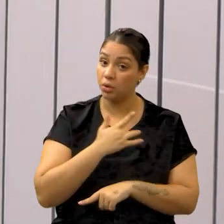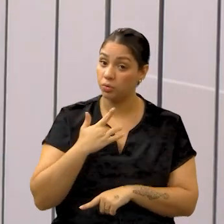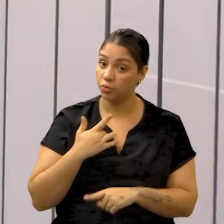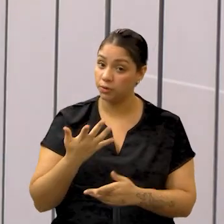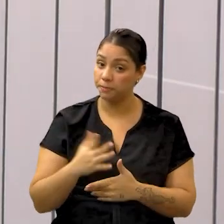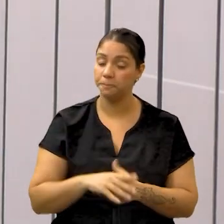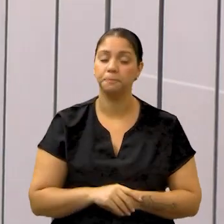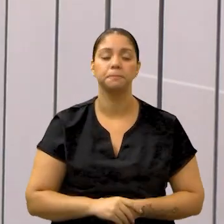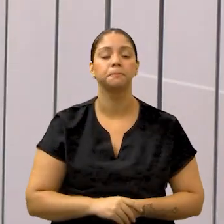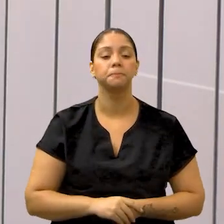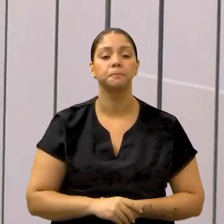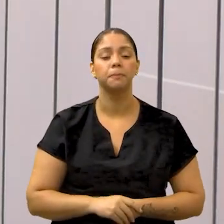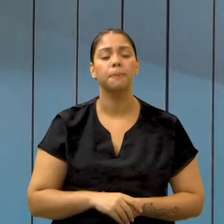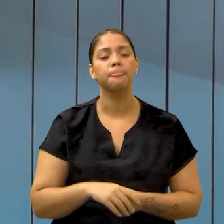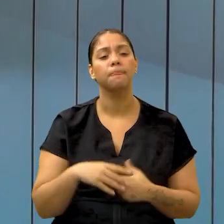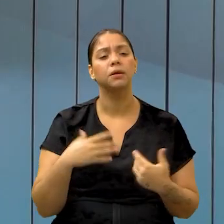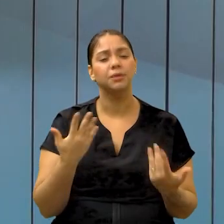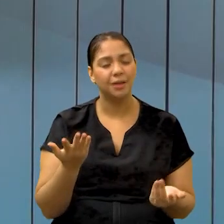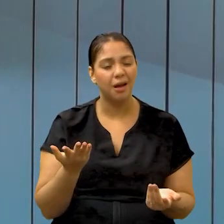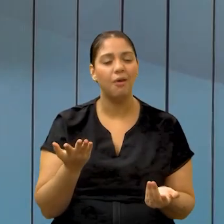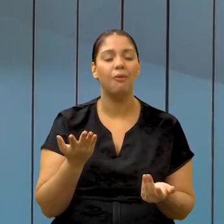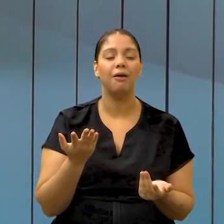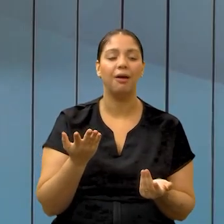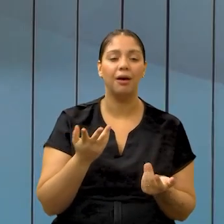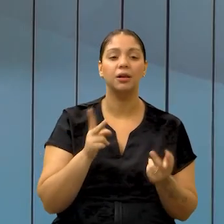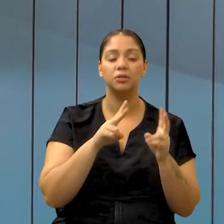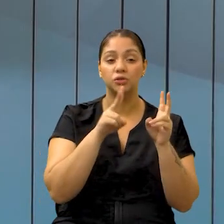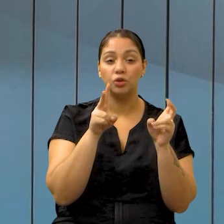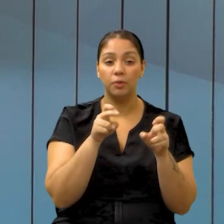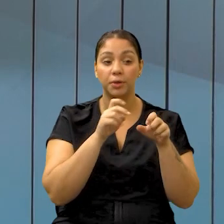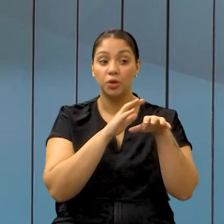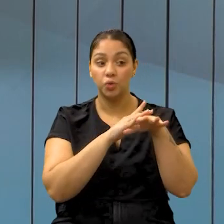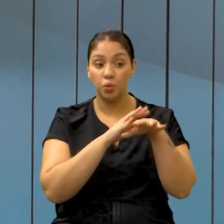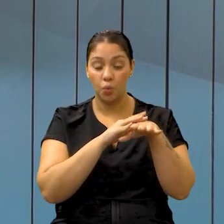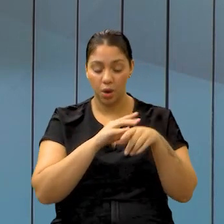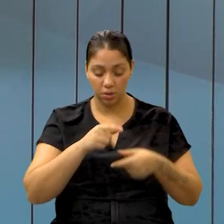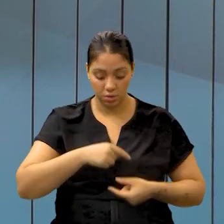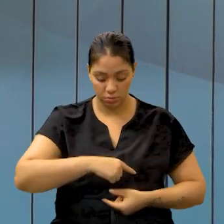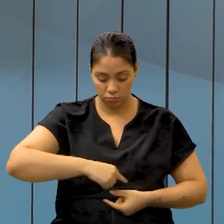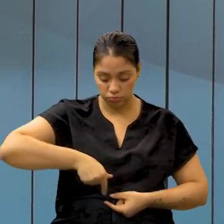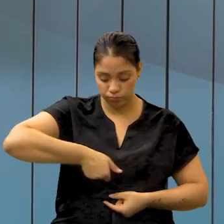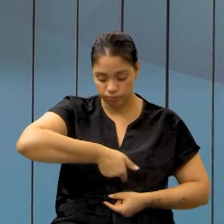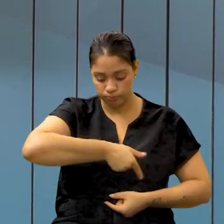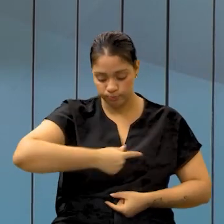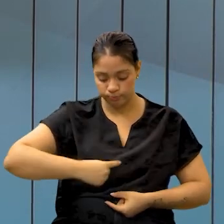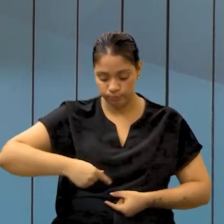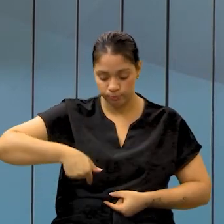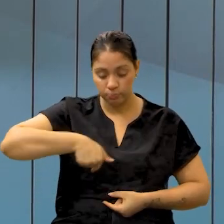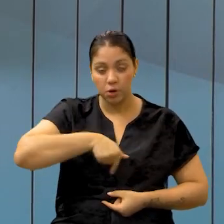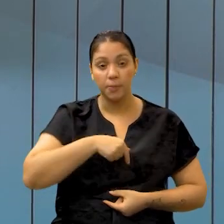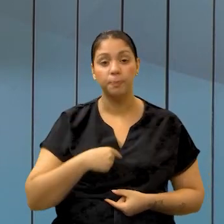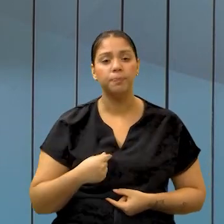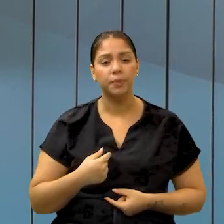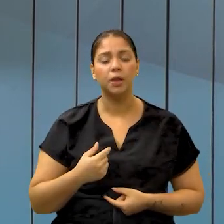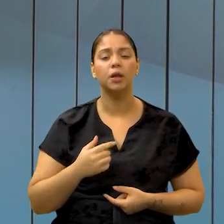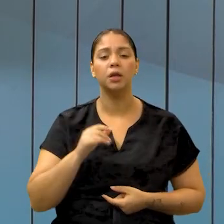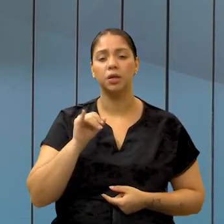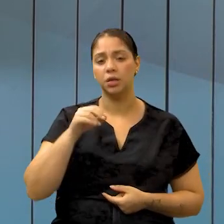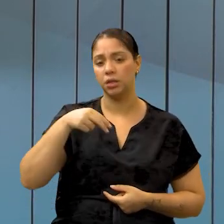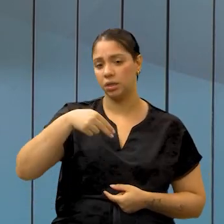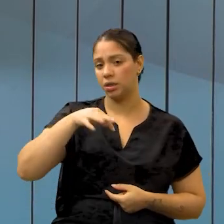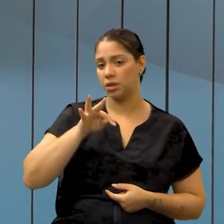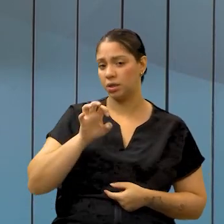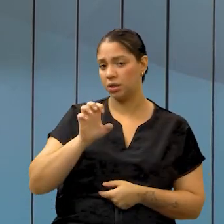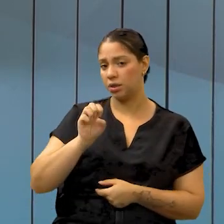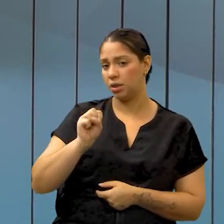saúde. Doutora Isabela, falando sobre doenças do intestino. A gente já falou até